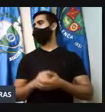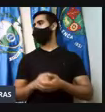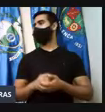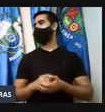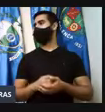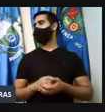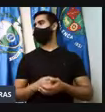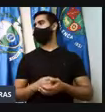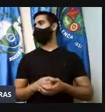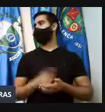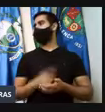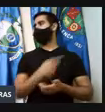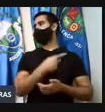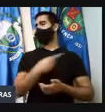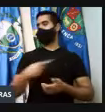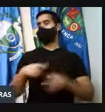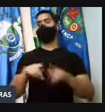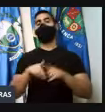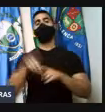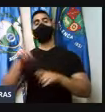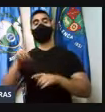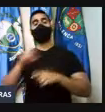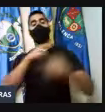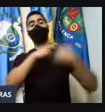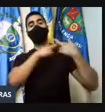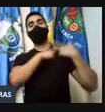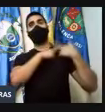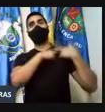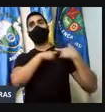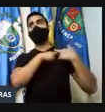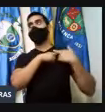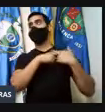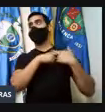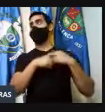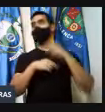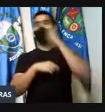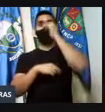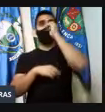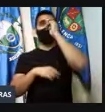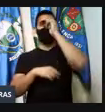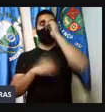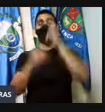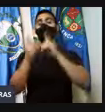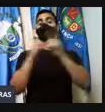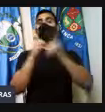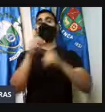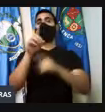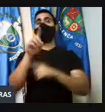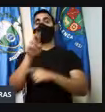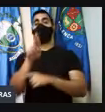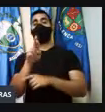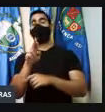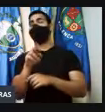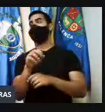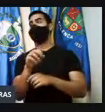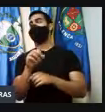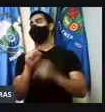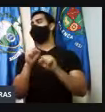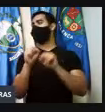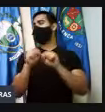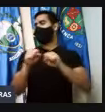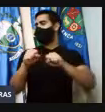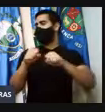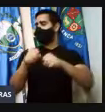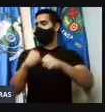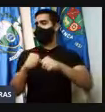presidente, diretor-presidente, responsável pela unidade do interior do Departamento de Estrada de Rodagem, DR, para que envie os seus esforços